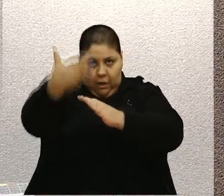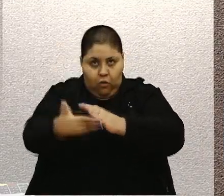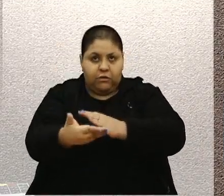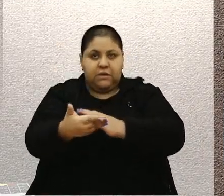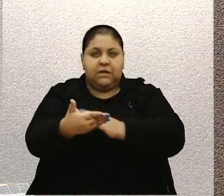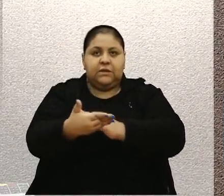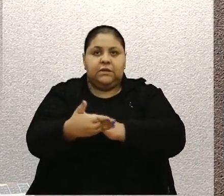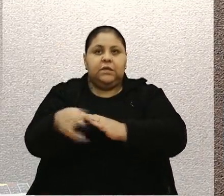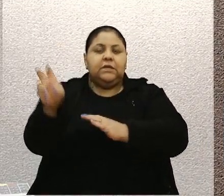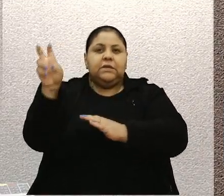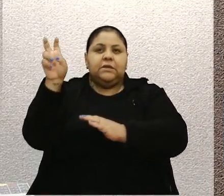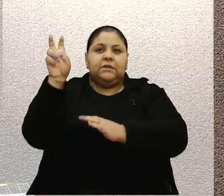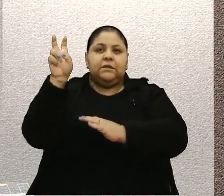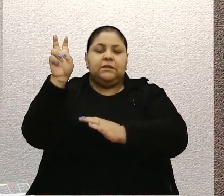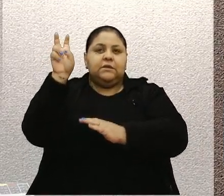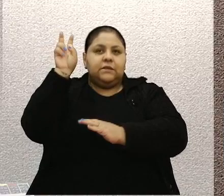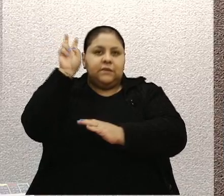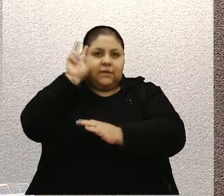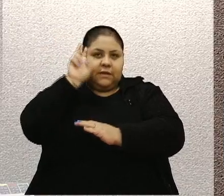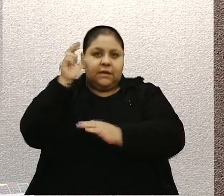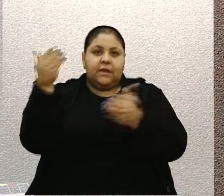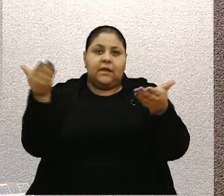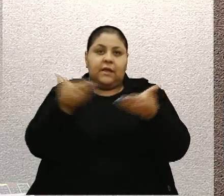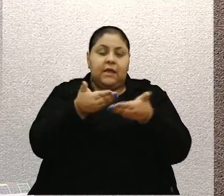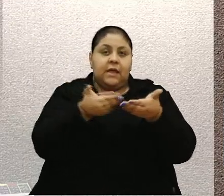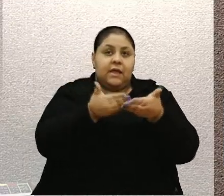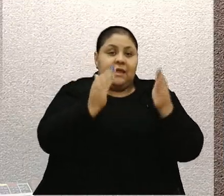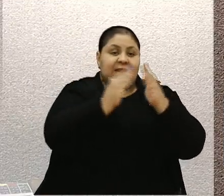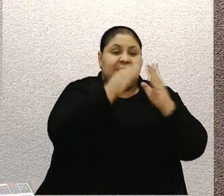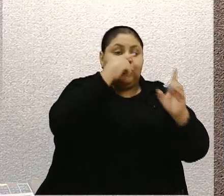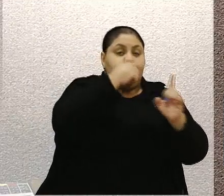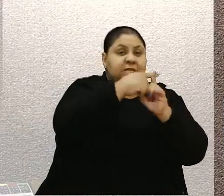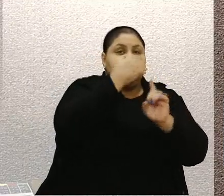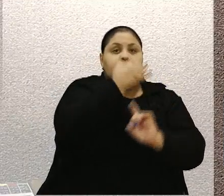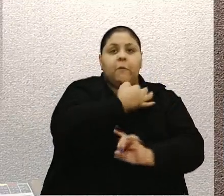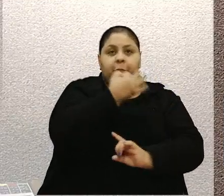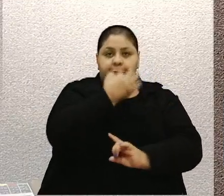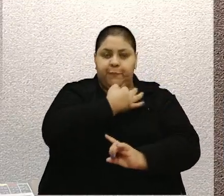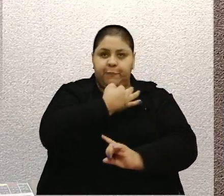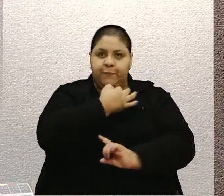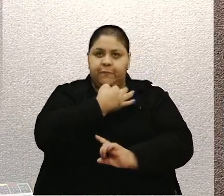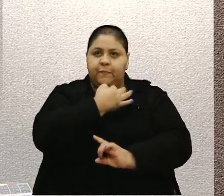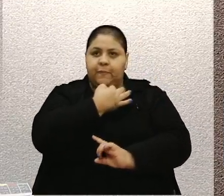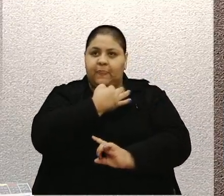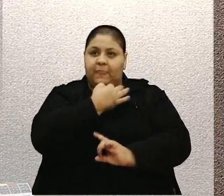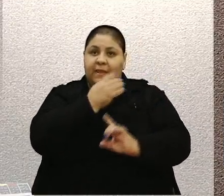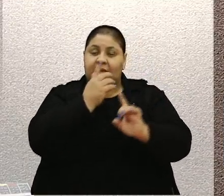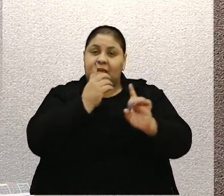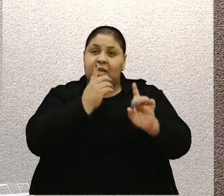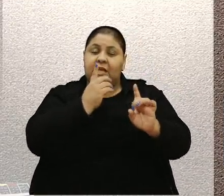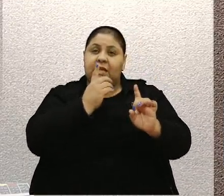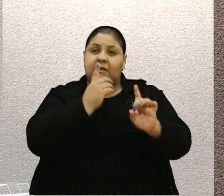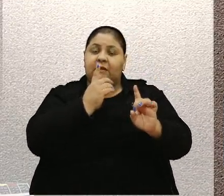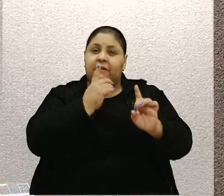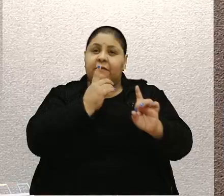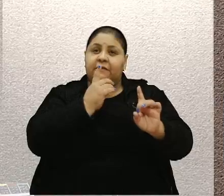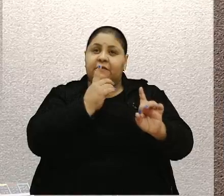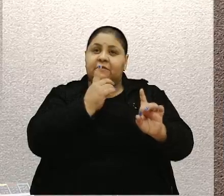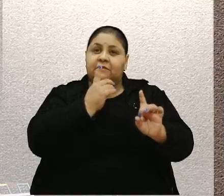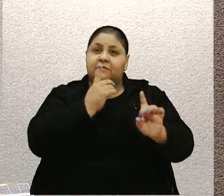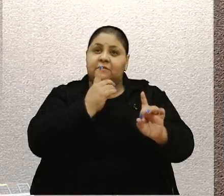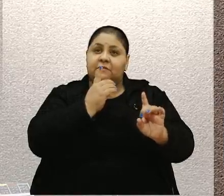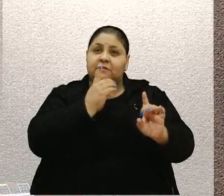né, aqui na Catedral da Diocese de Caxias do Sul, que é um encontro, então, de